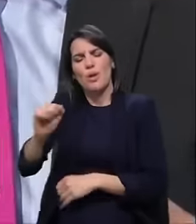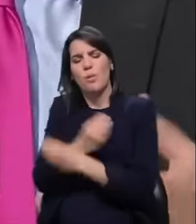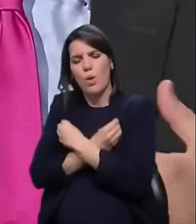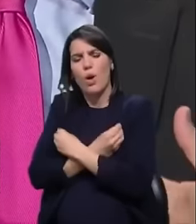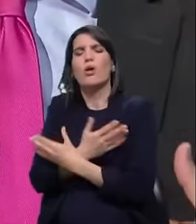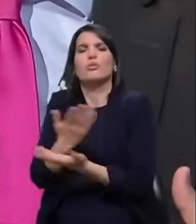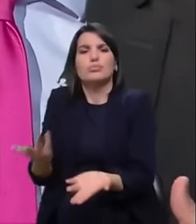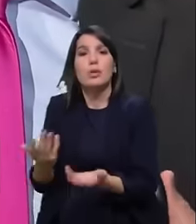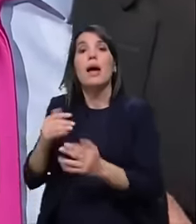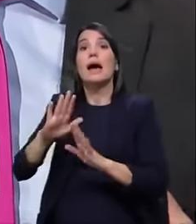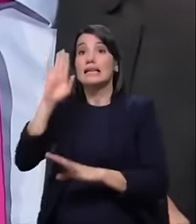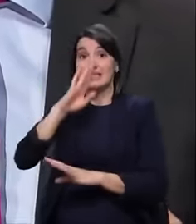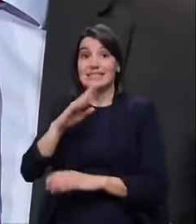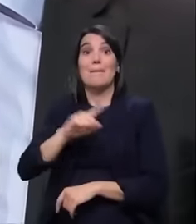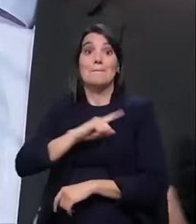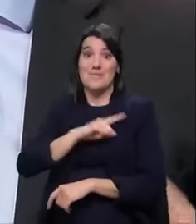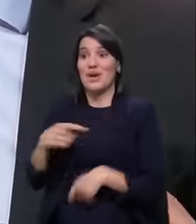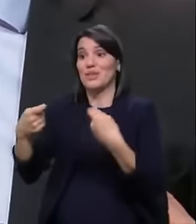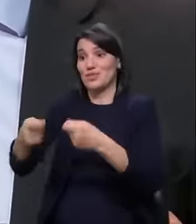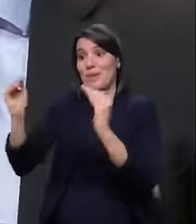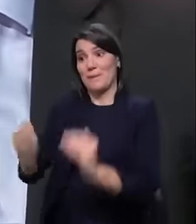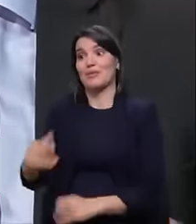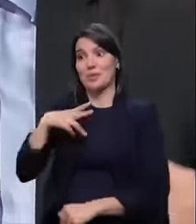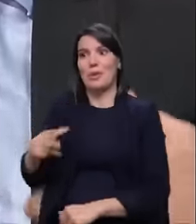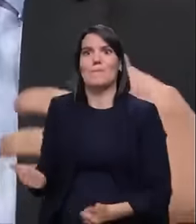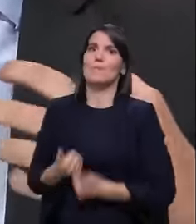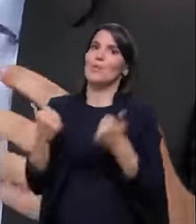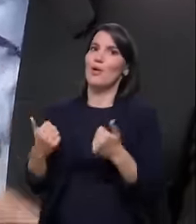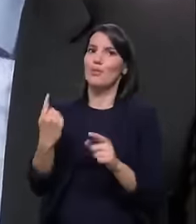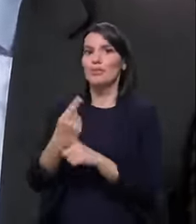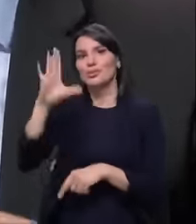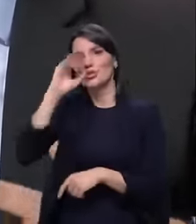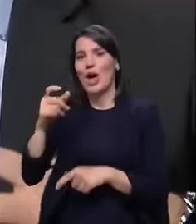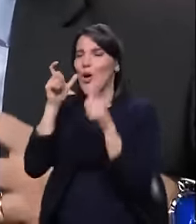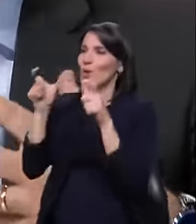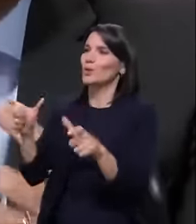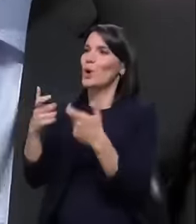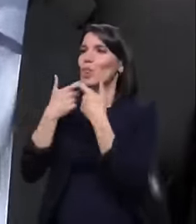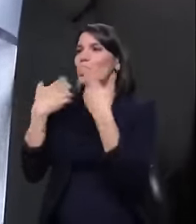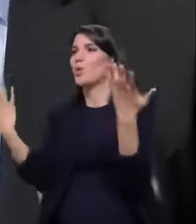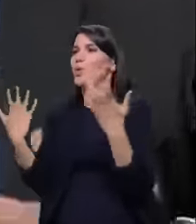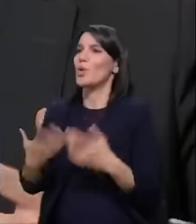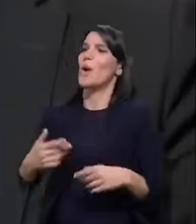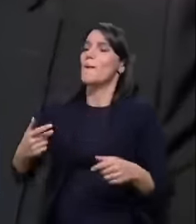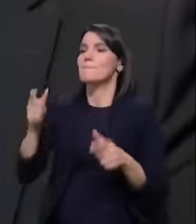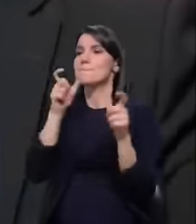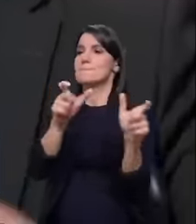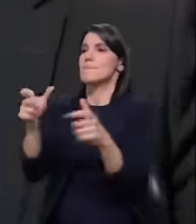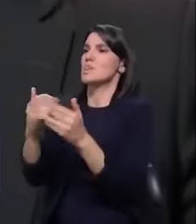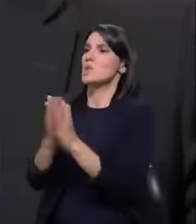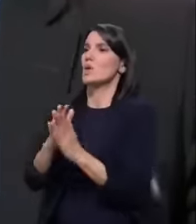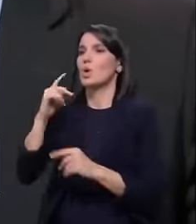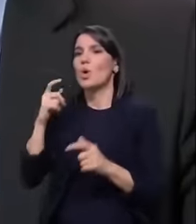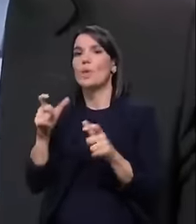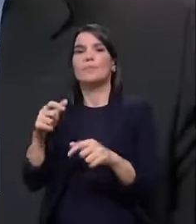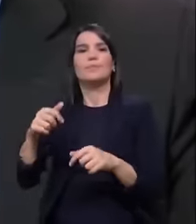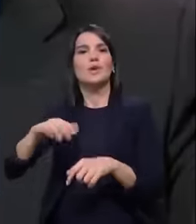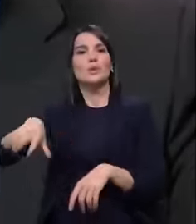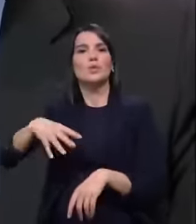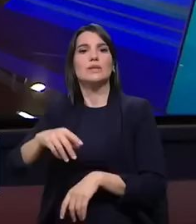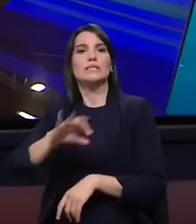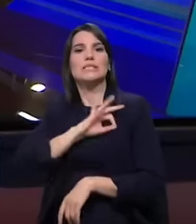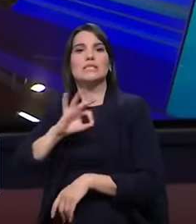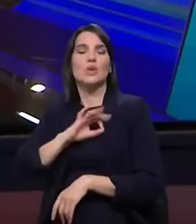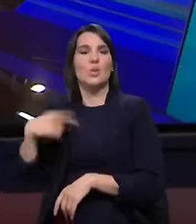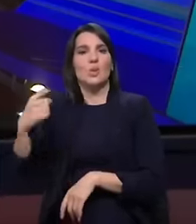é quanto menos investimento privado houver em Portugal, melhor, porque o Estado controla tudo, consome tudo e continua a ser o único senhorio. Ou